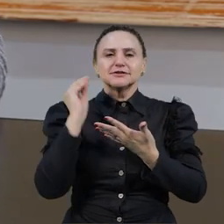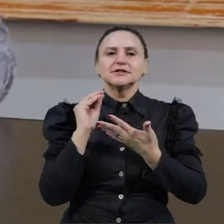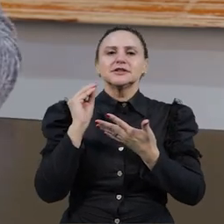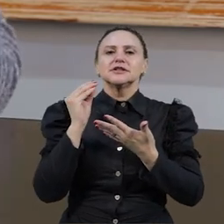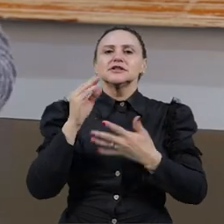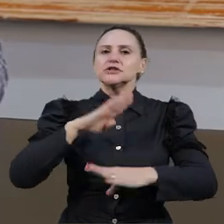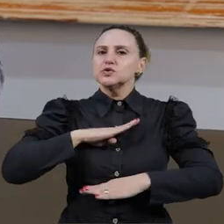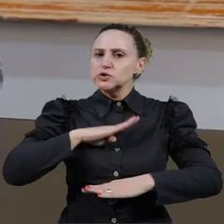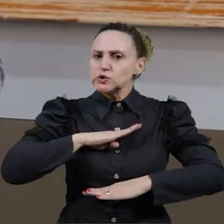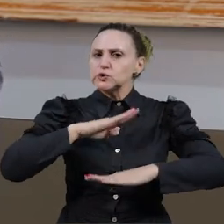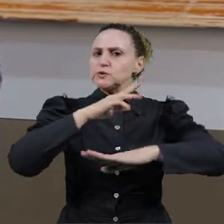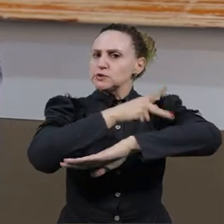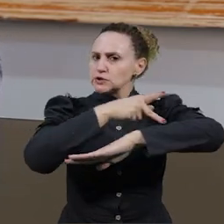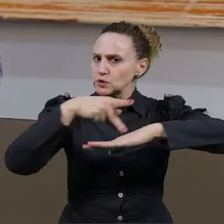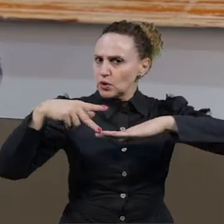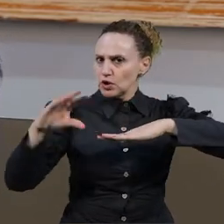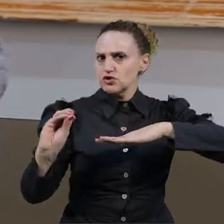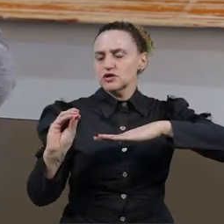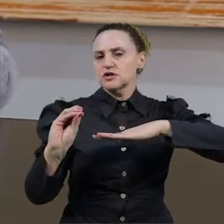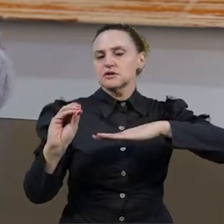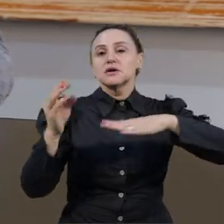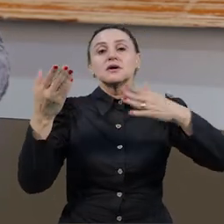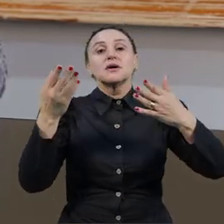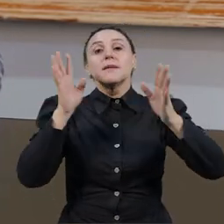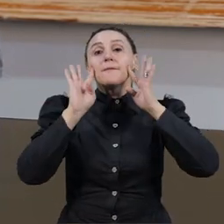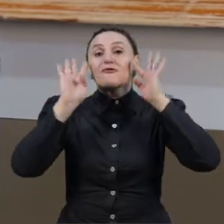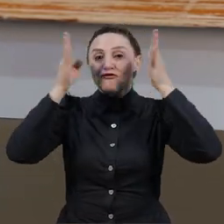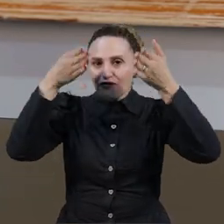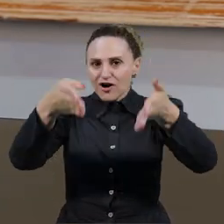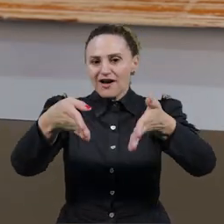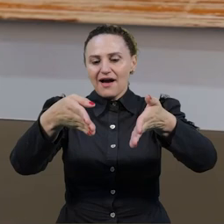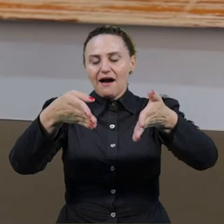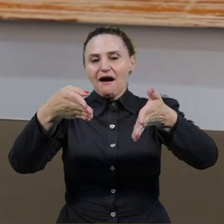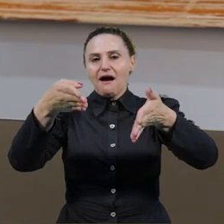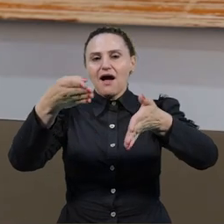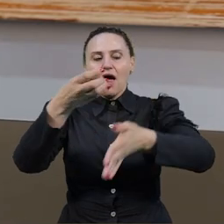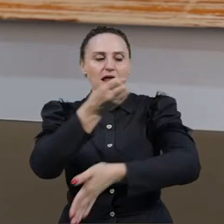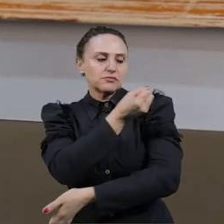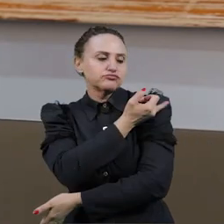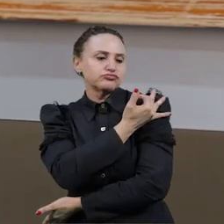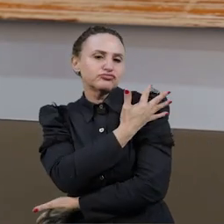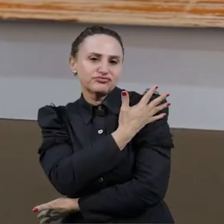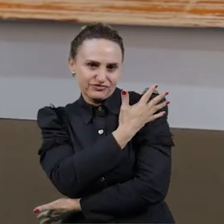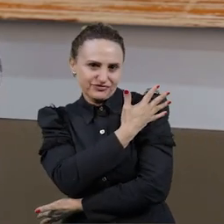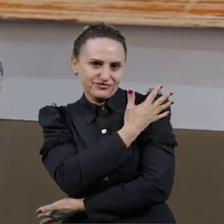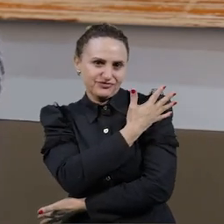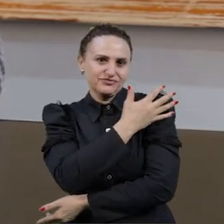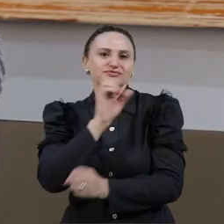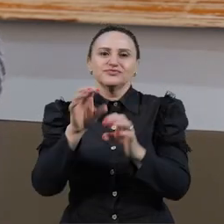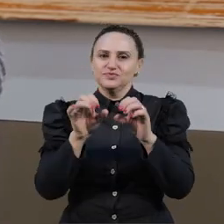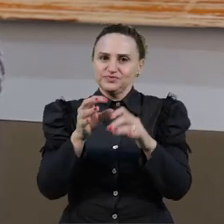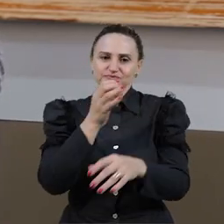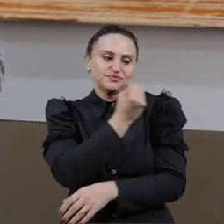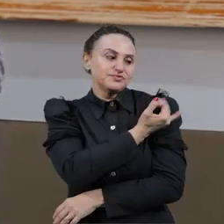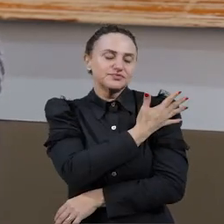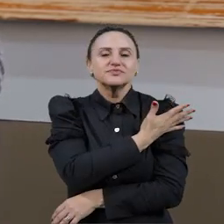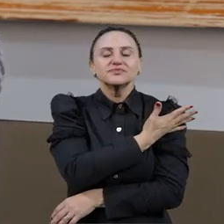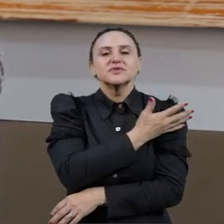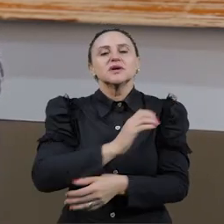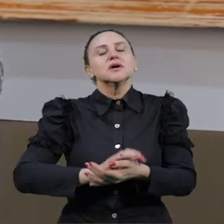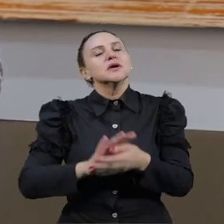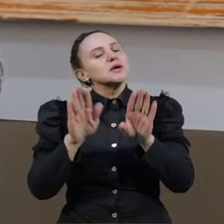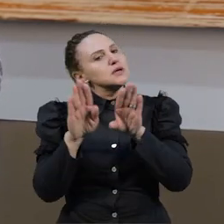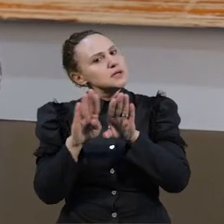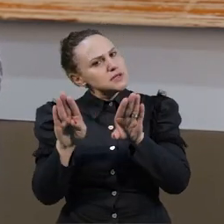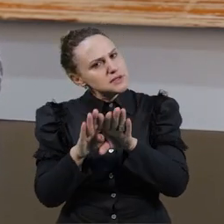pedagógicas nos principalmente focados nos primeiros anos do Ensino Fundamental e o livro direcionado a